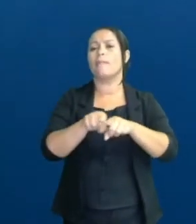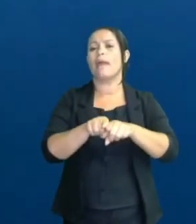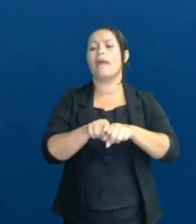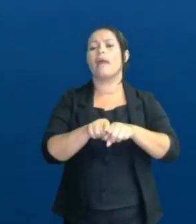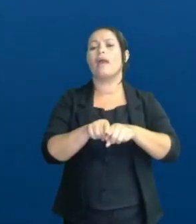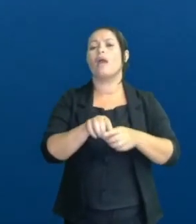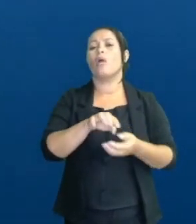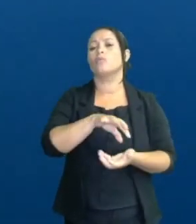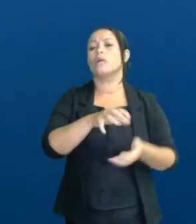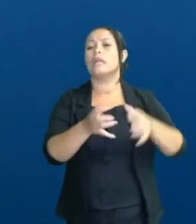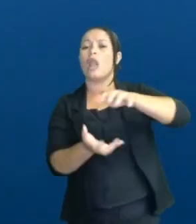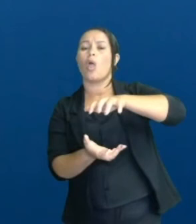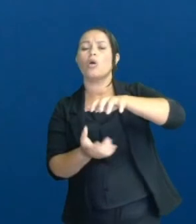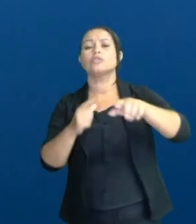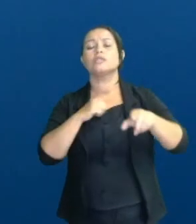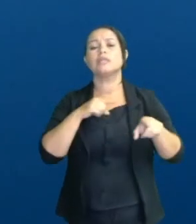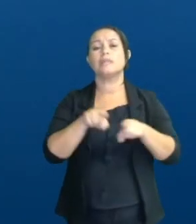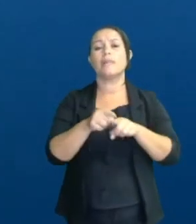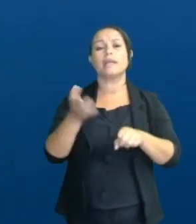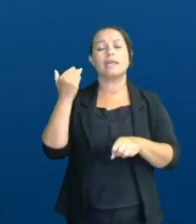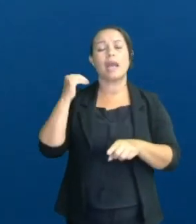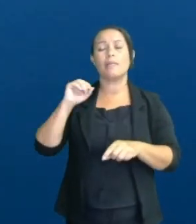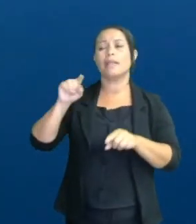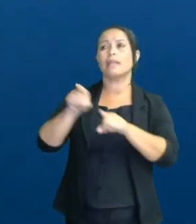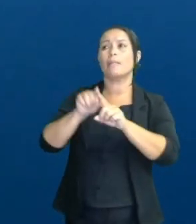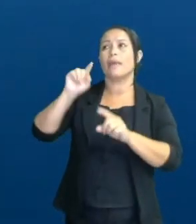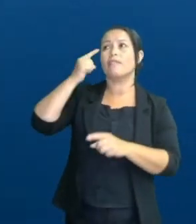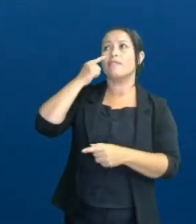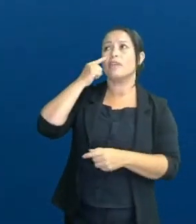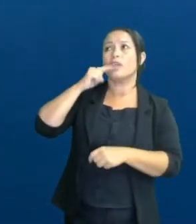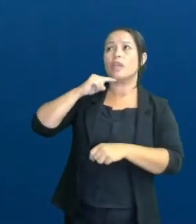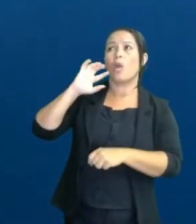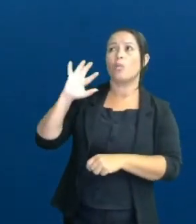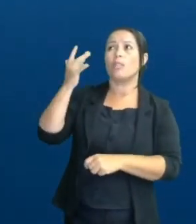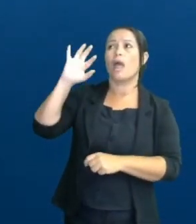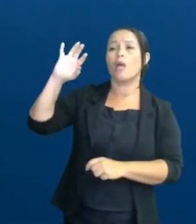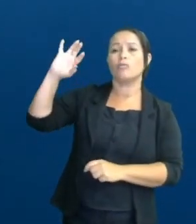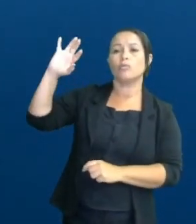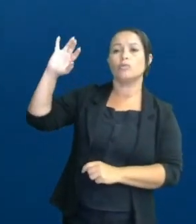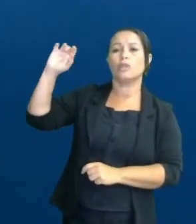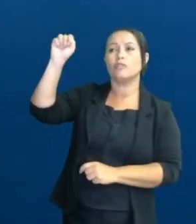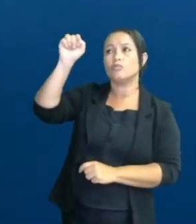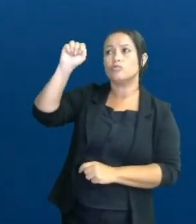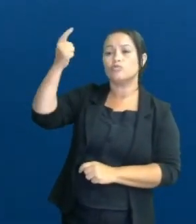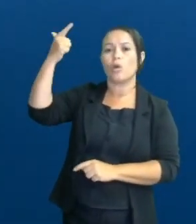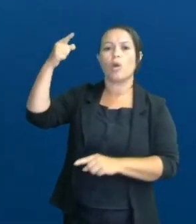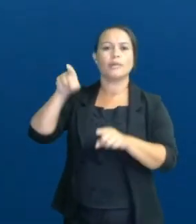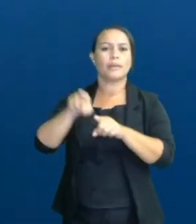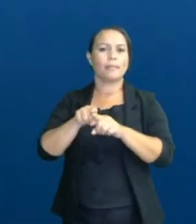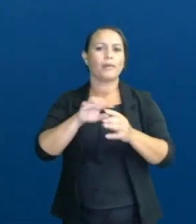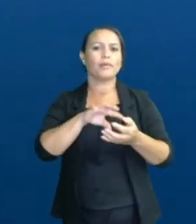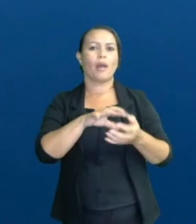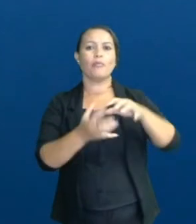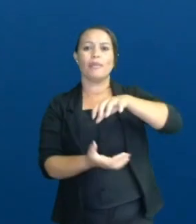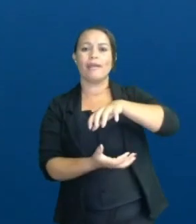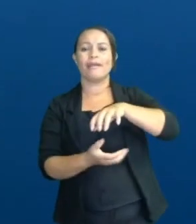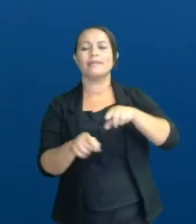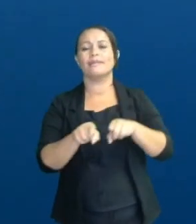gente viu que antigamente se media através do sol ou então da ampulheta.